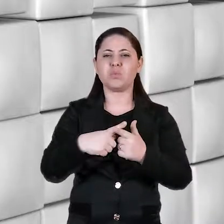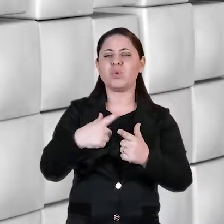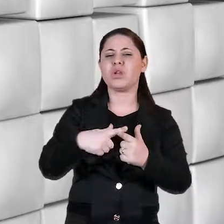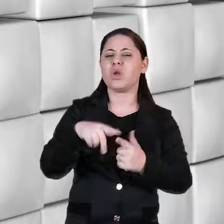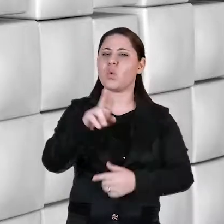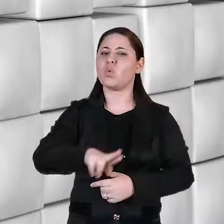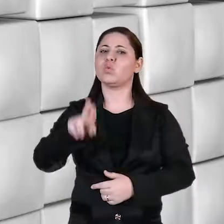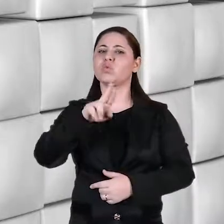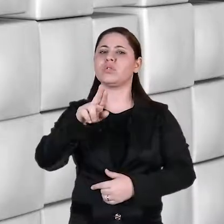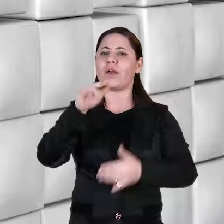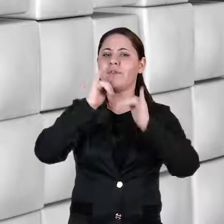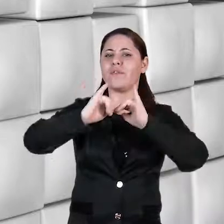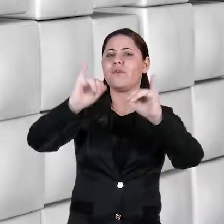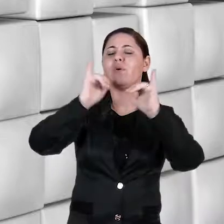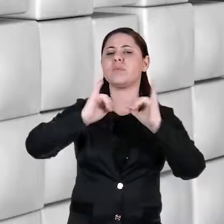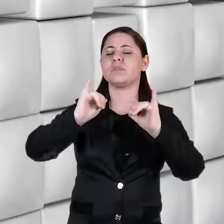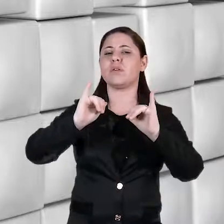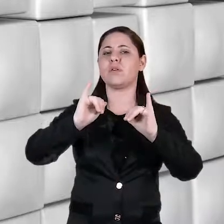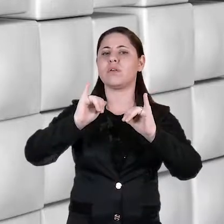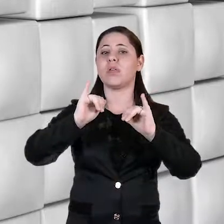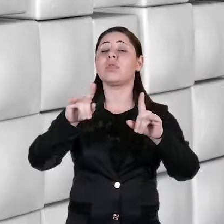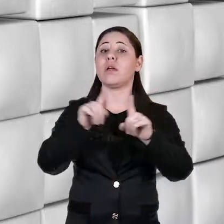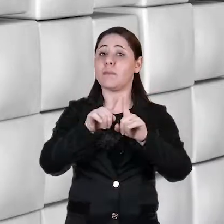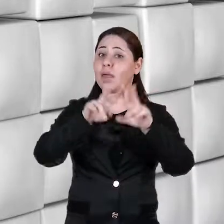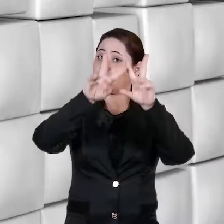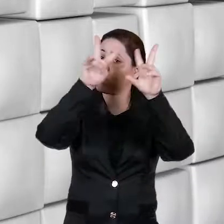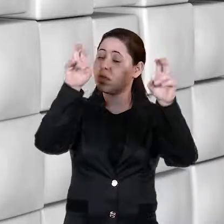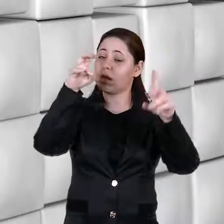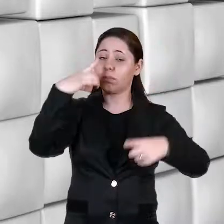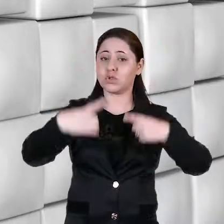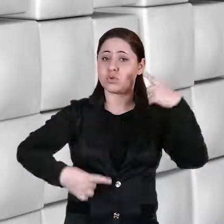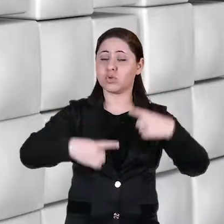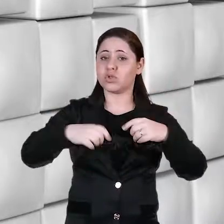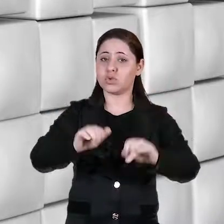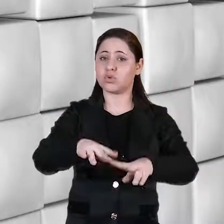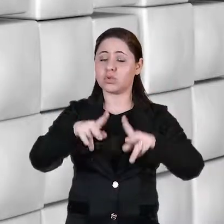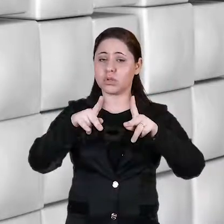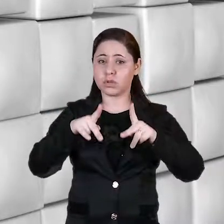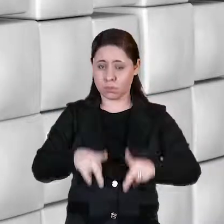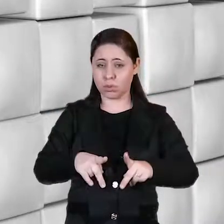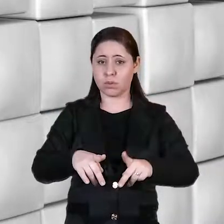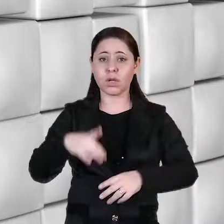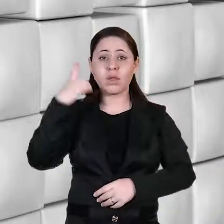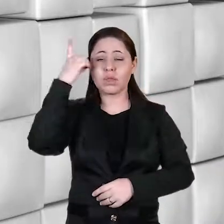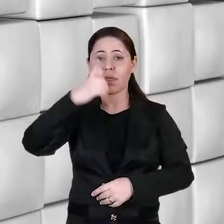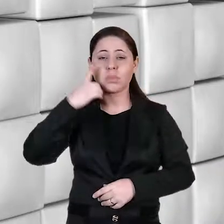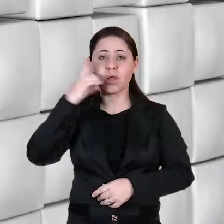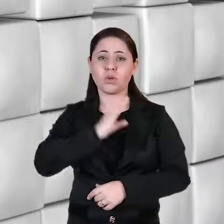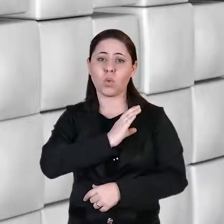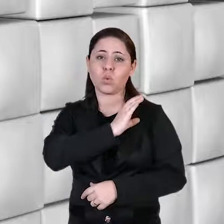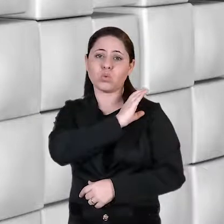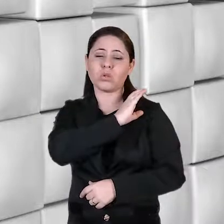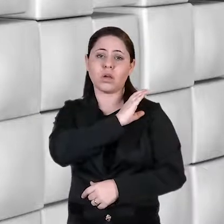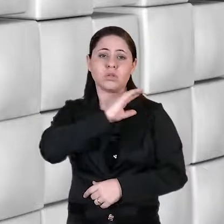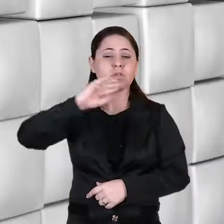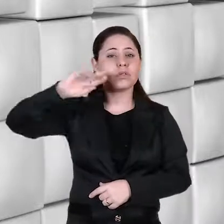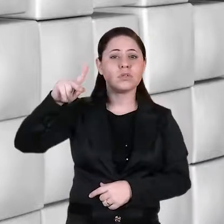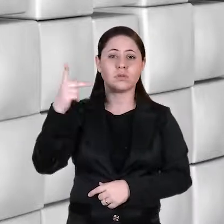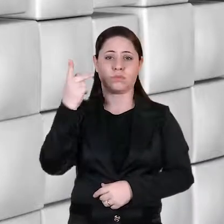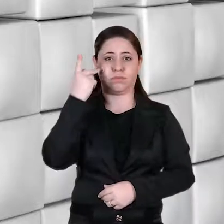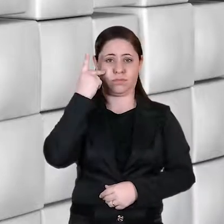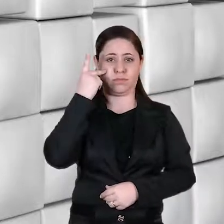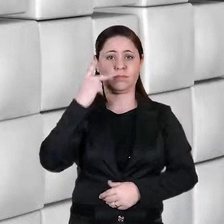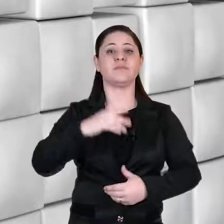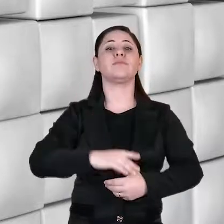Mas o que é feito com esses dados? Esse uso foi tema de audiência pública promovida pelos deputados